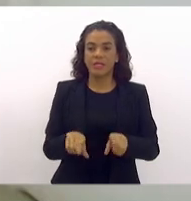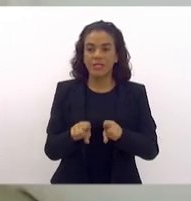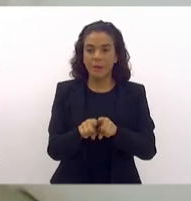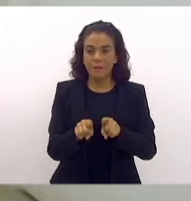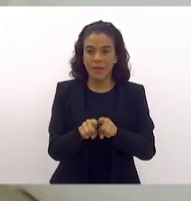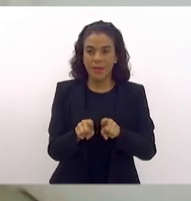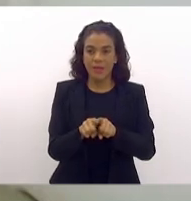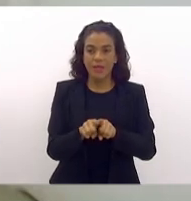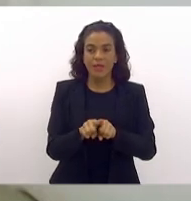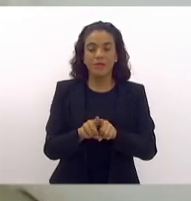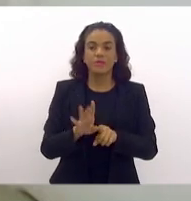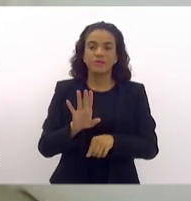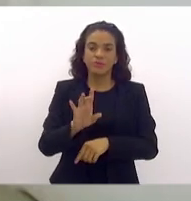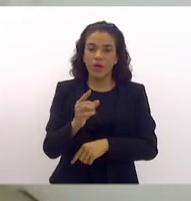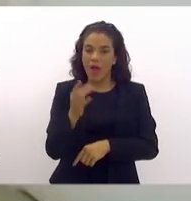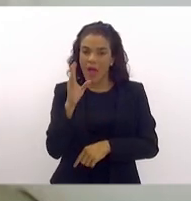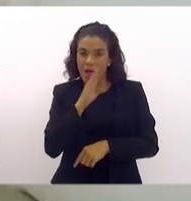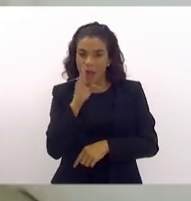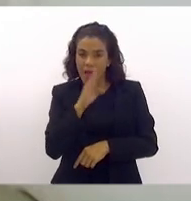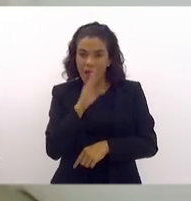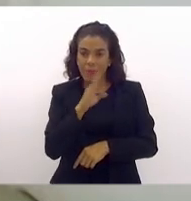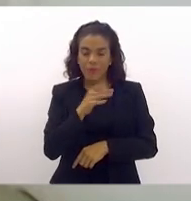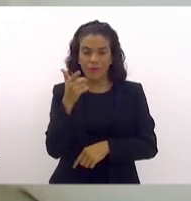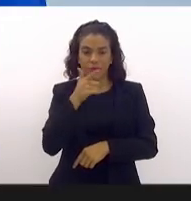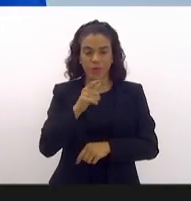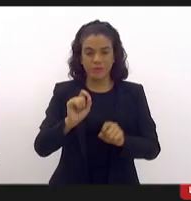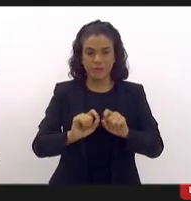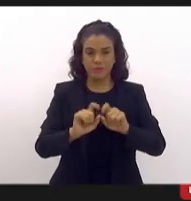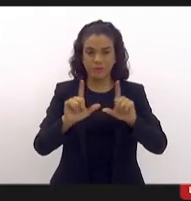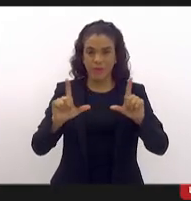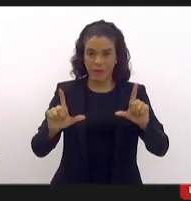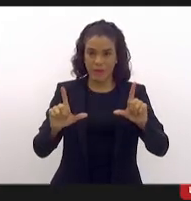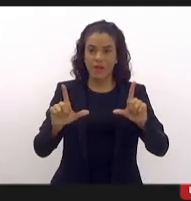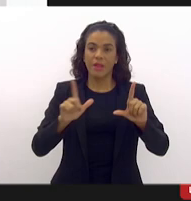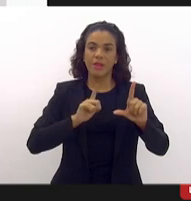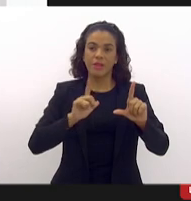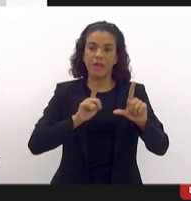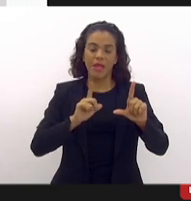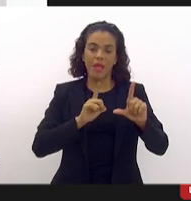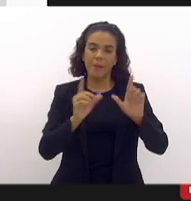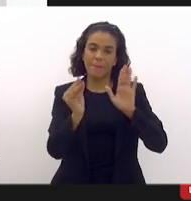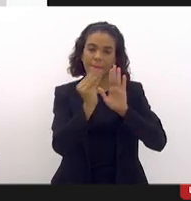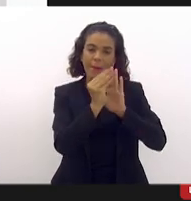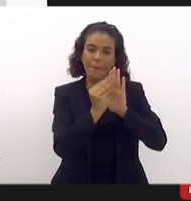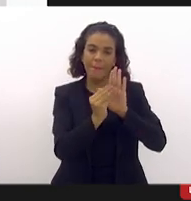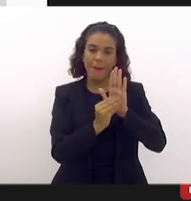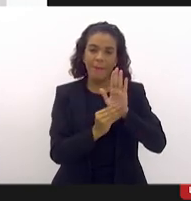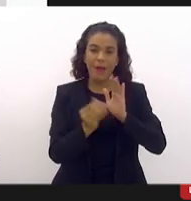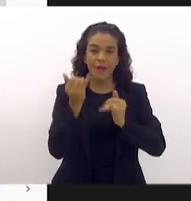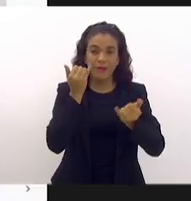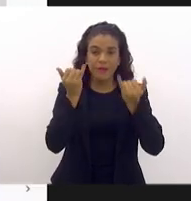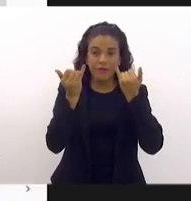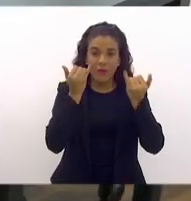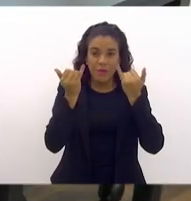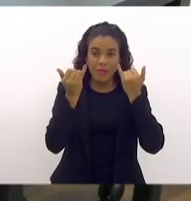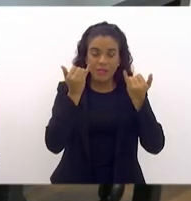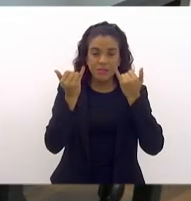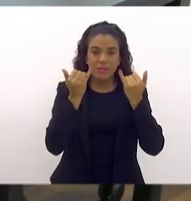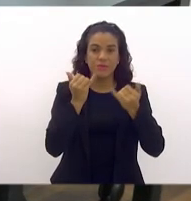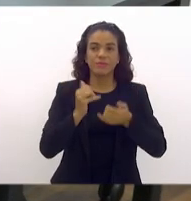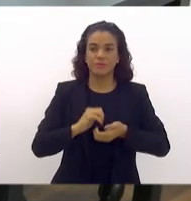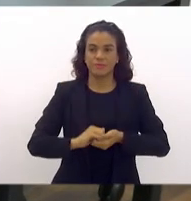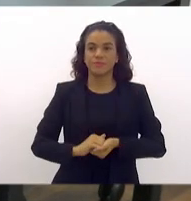Mas só um segundo, porque eu já vou abrir eles, porque tem alguns dados, certamente alguns de vocês já tiveram